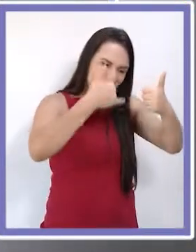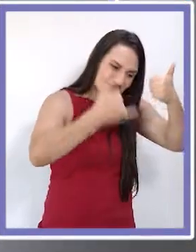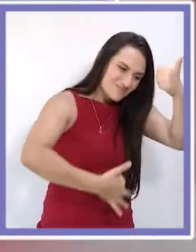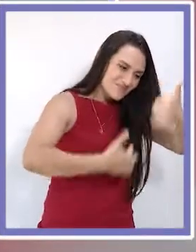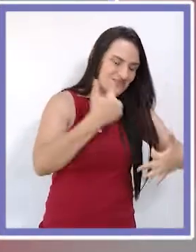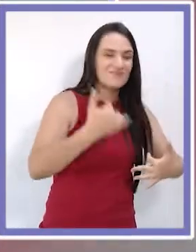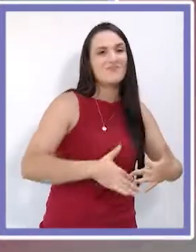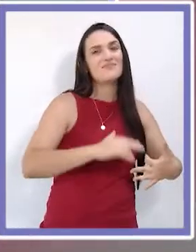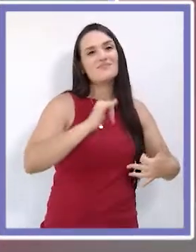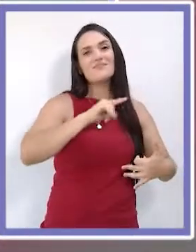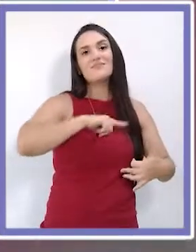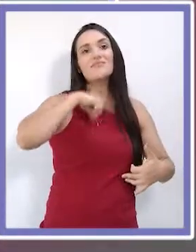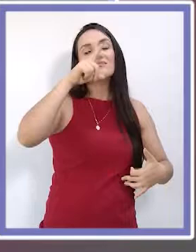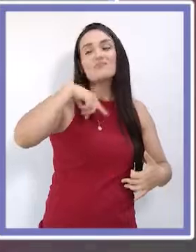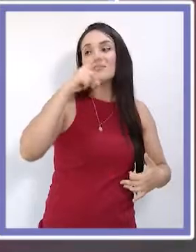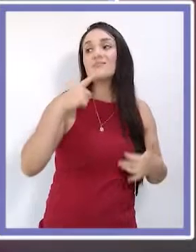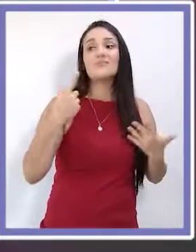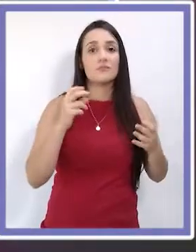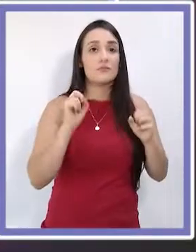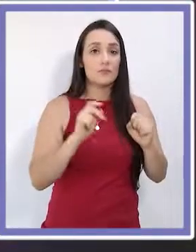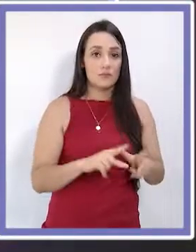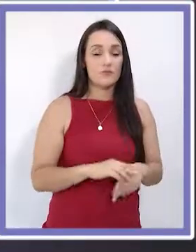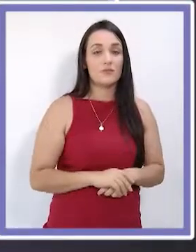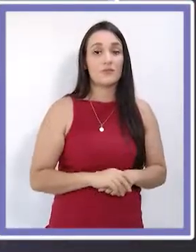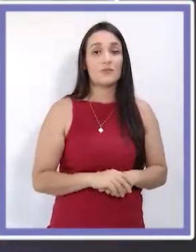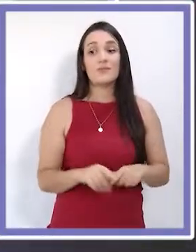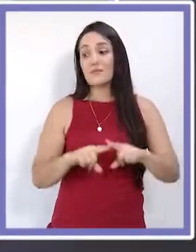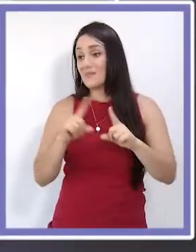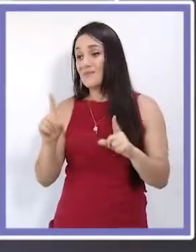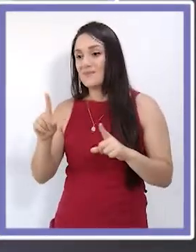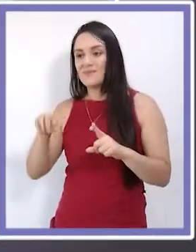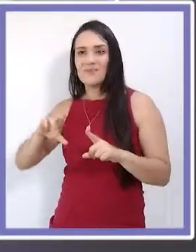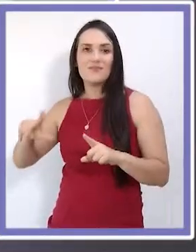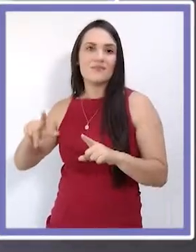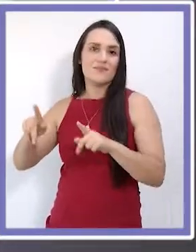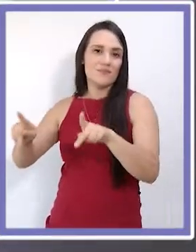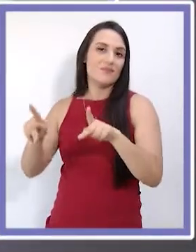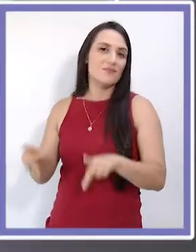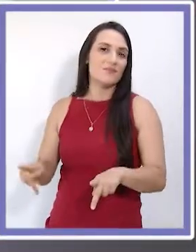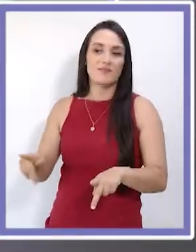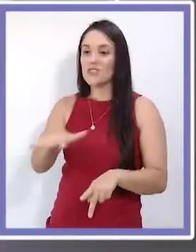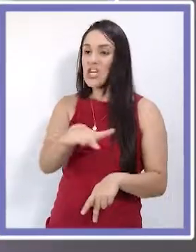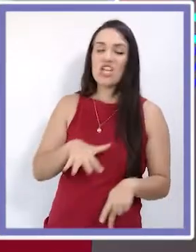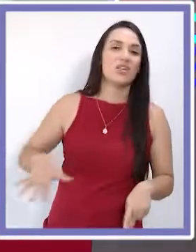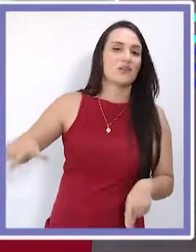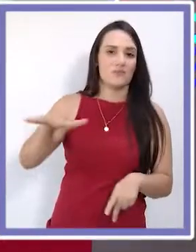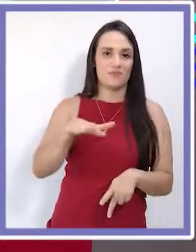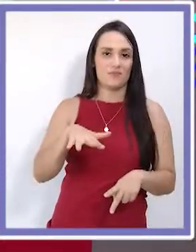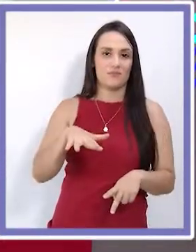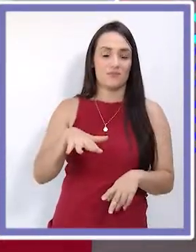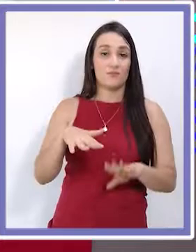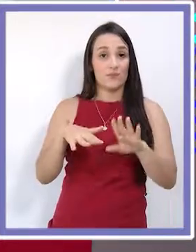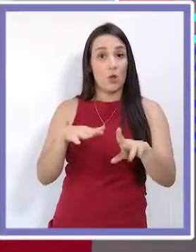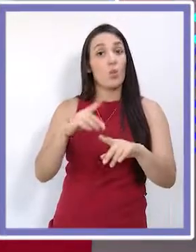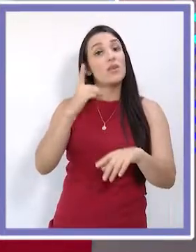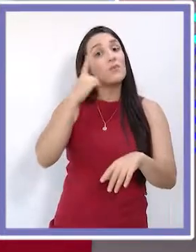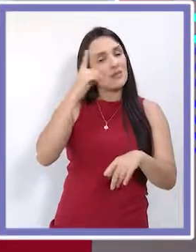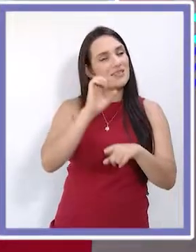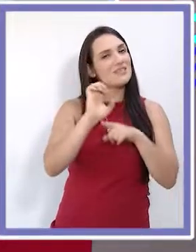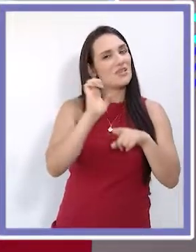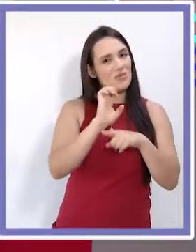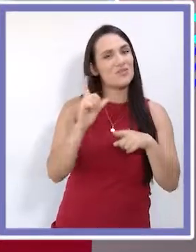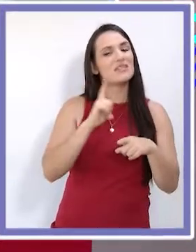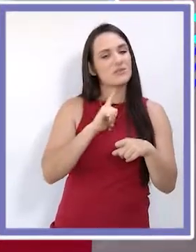dessa necessidade, tirar essas dúvidas. Então, o parlamentar ele tem uma força extra